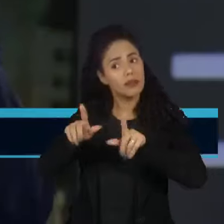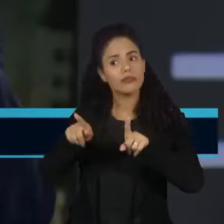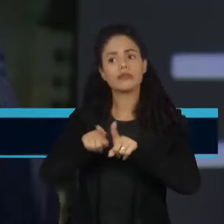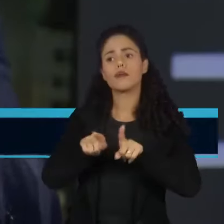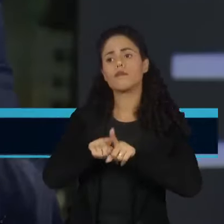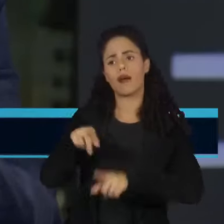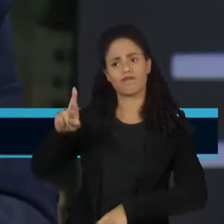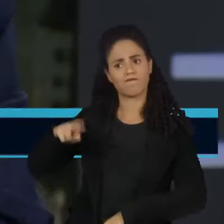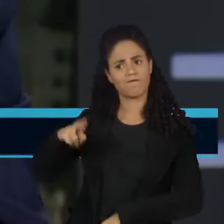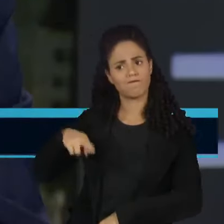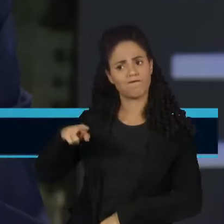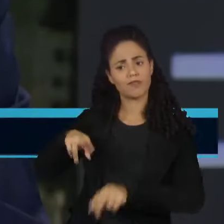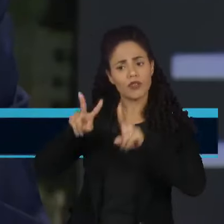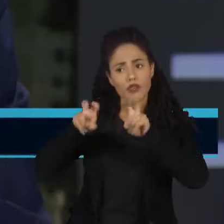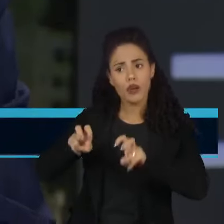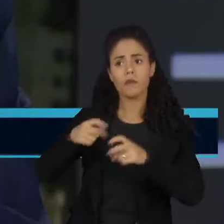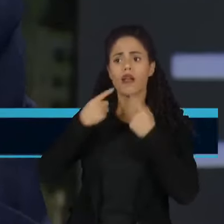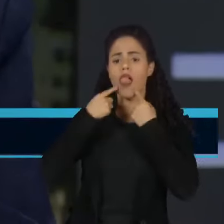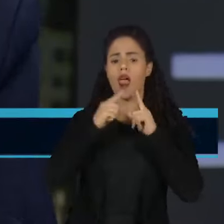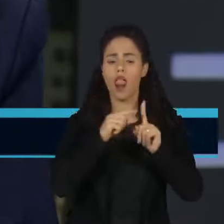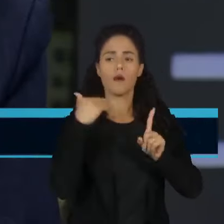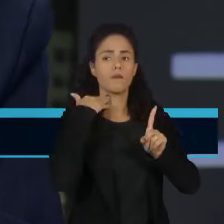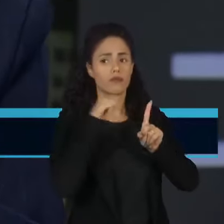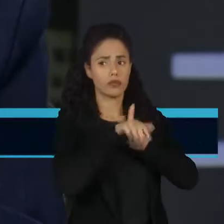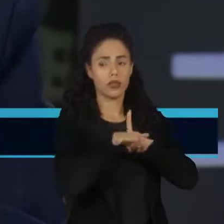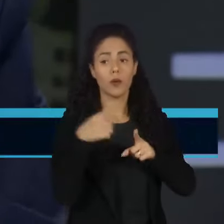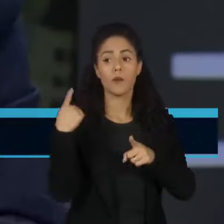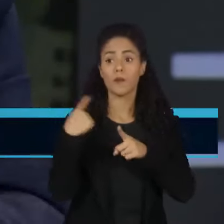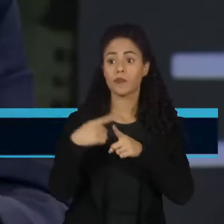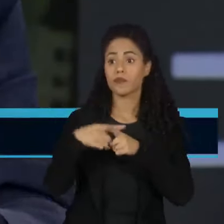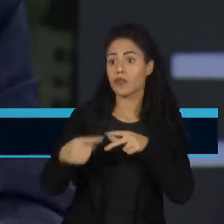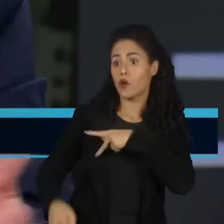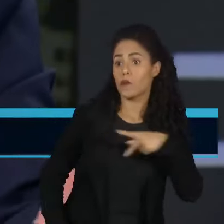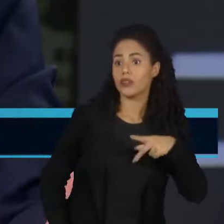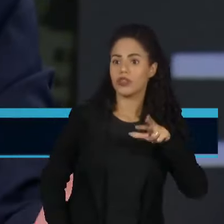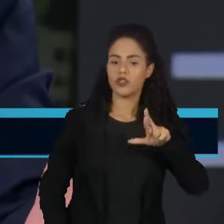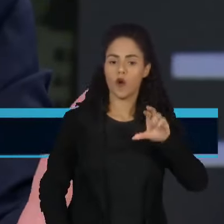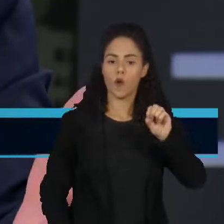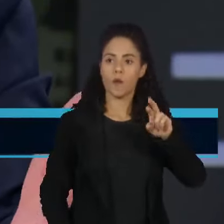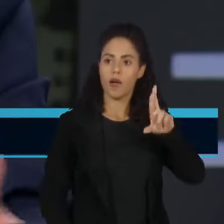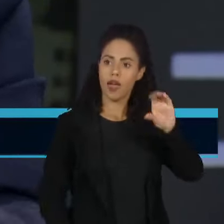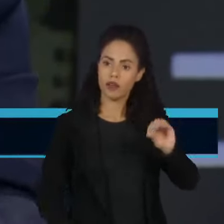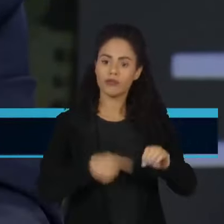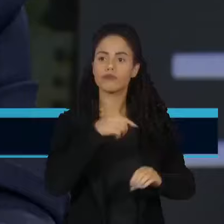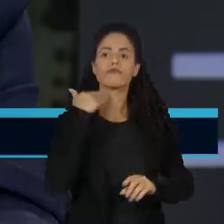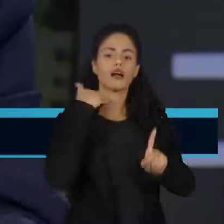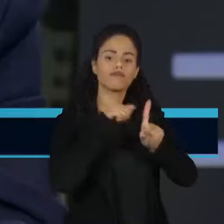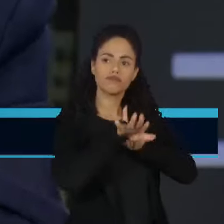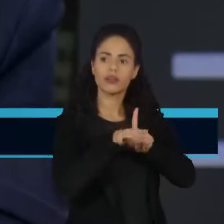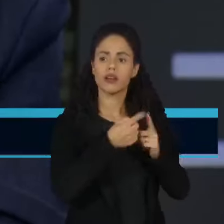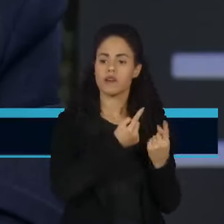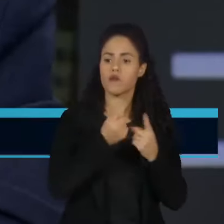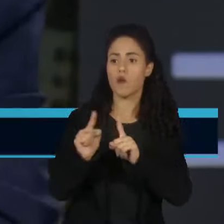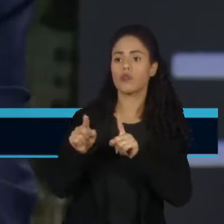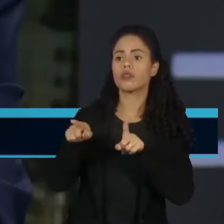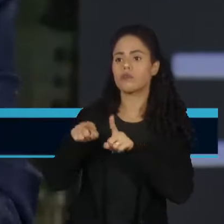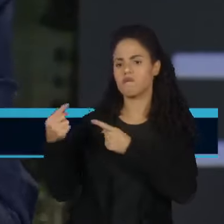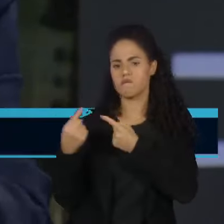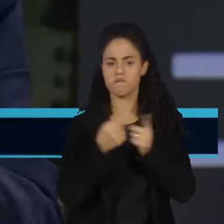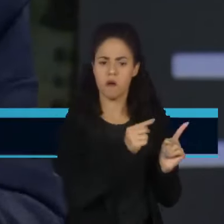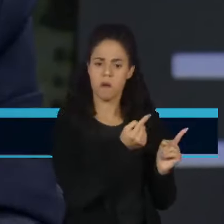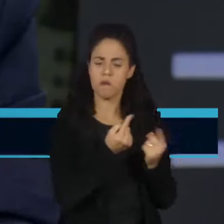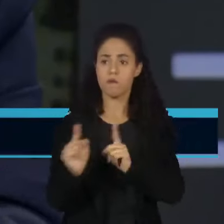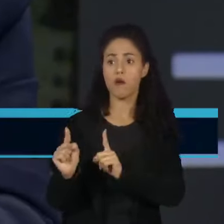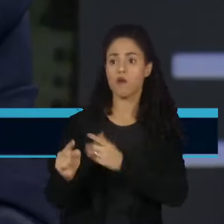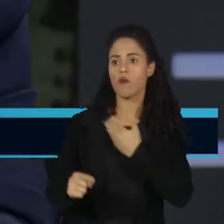razão nessas críticas ao Banco Central. Inclusive, que o presidente do Banco Central faz reuniões políticas com opositores da presidência da República. E por isso que